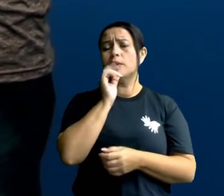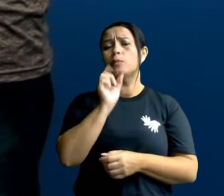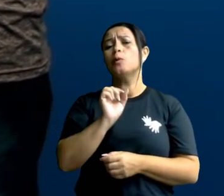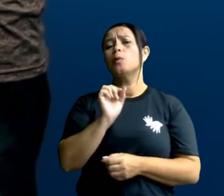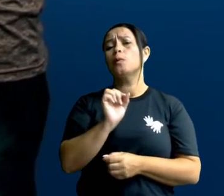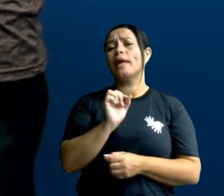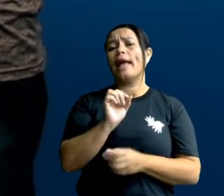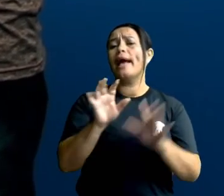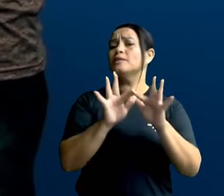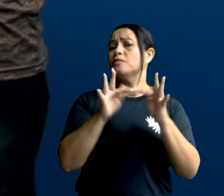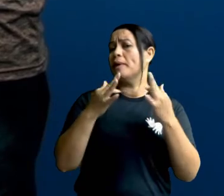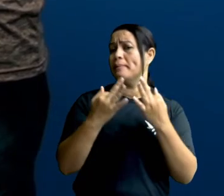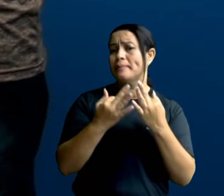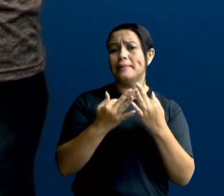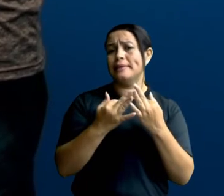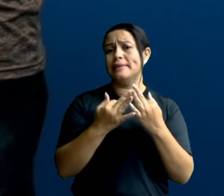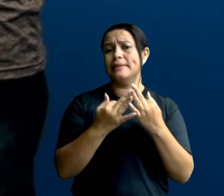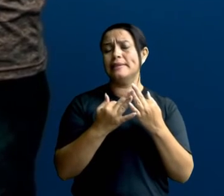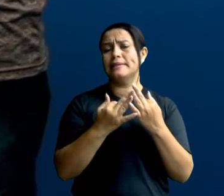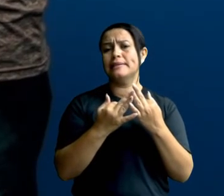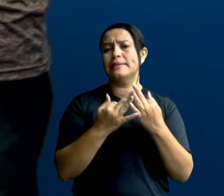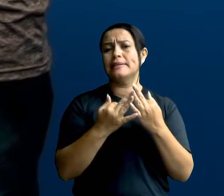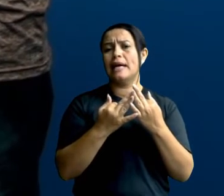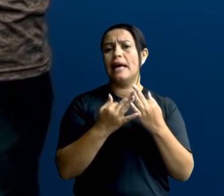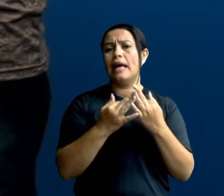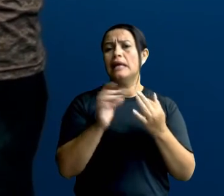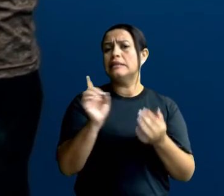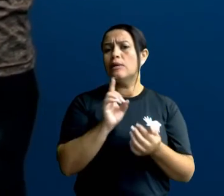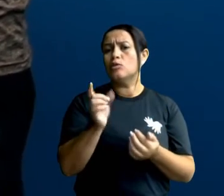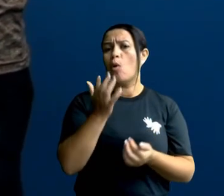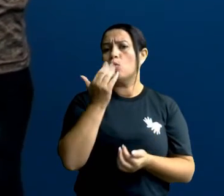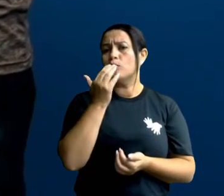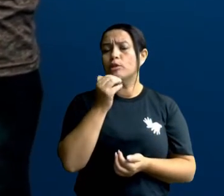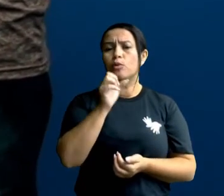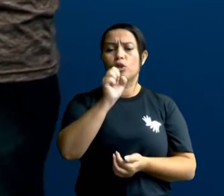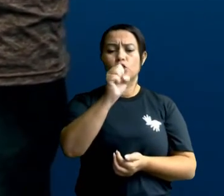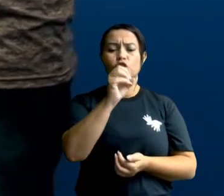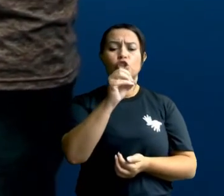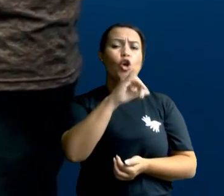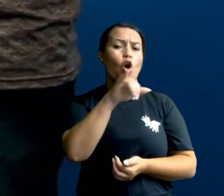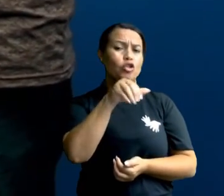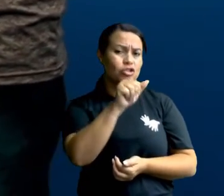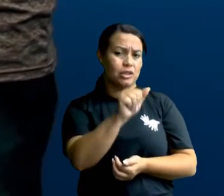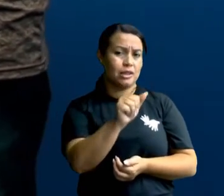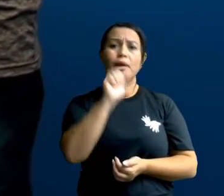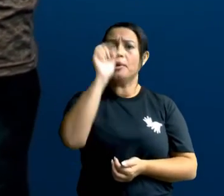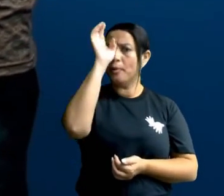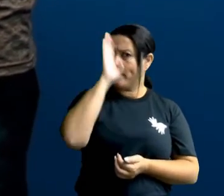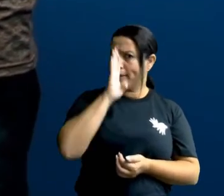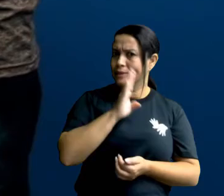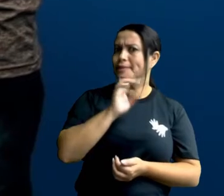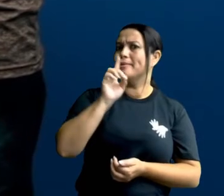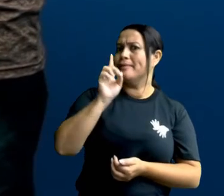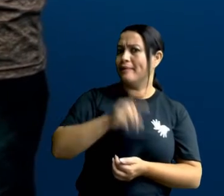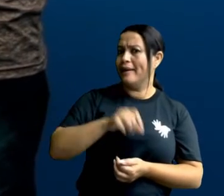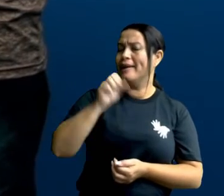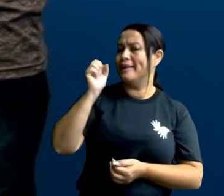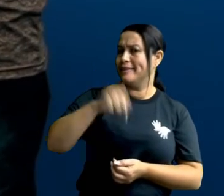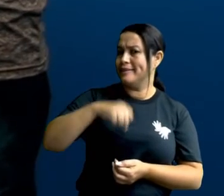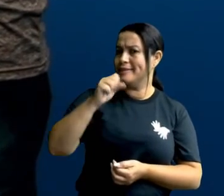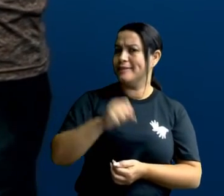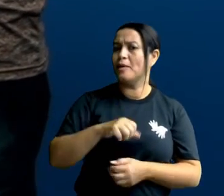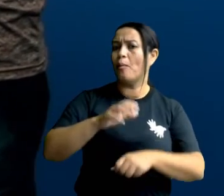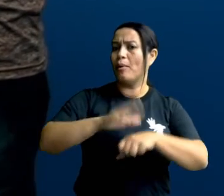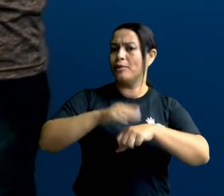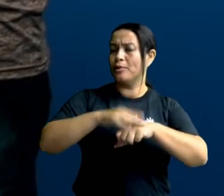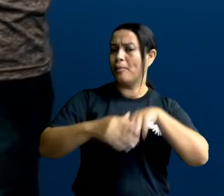Brasil, por exemplo, as famílias não são grandes consumidoras de soja, e o Brasil é um grande produtor de soja, né?